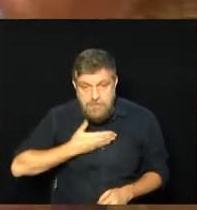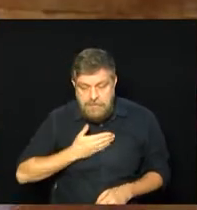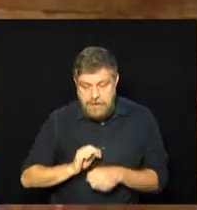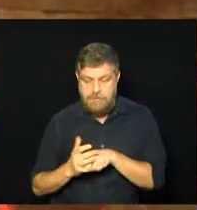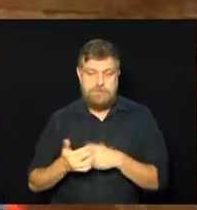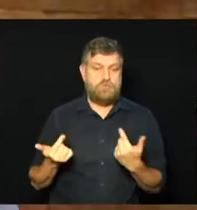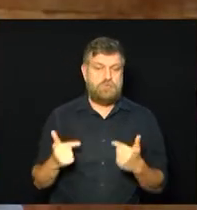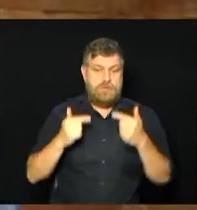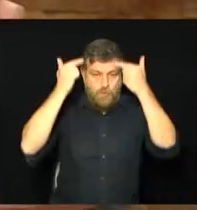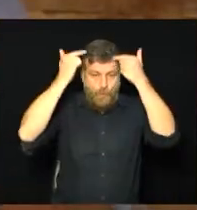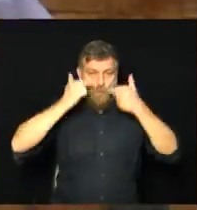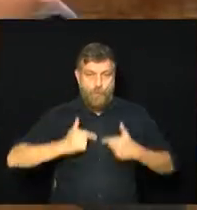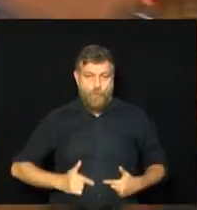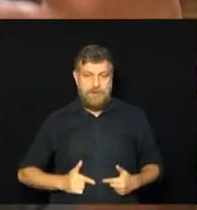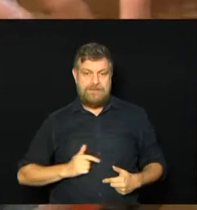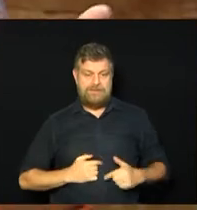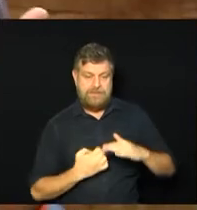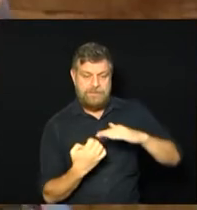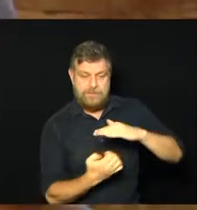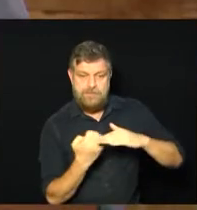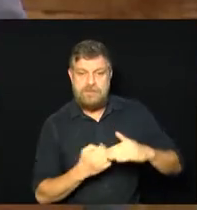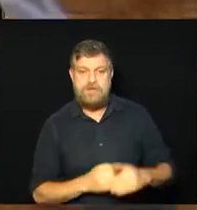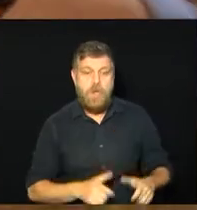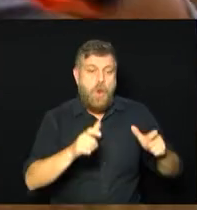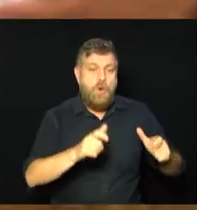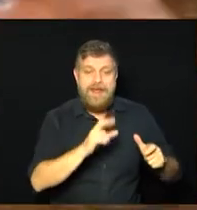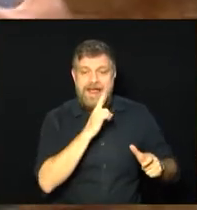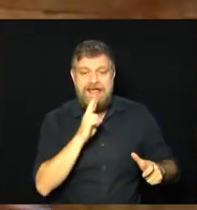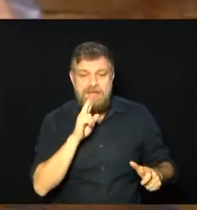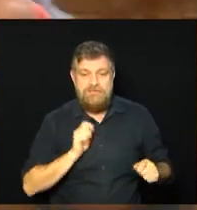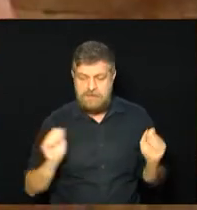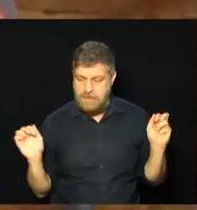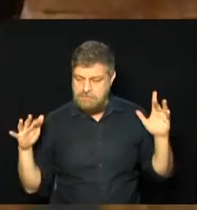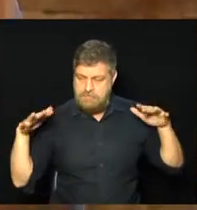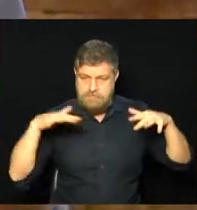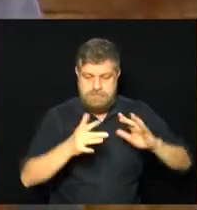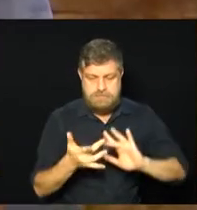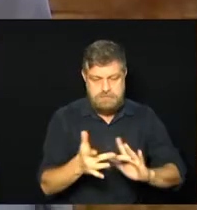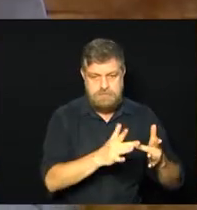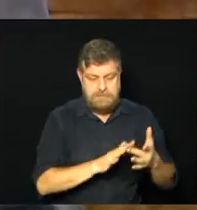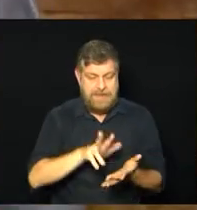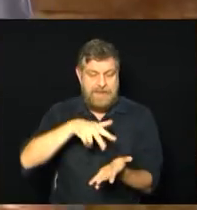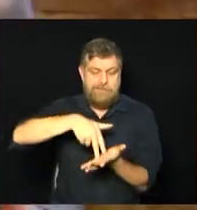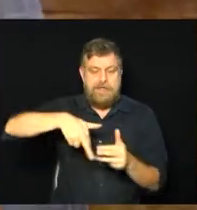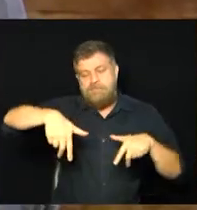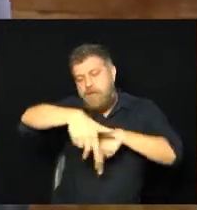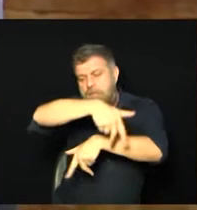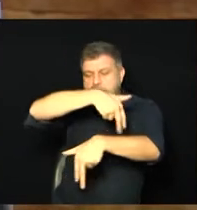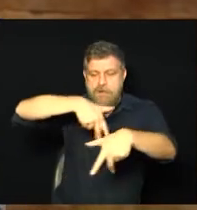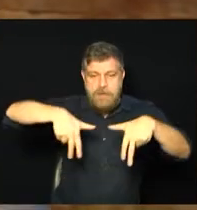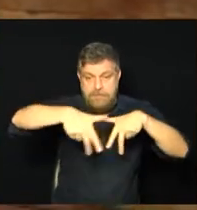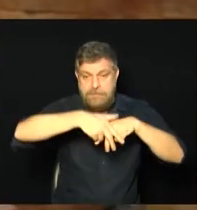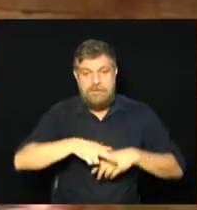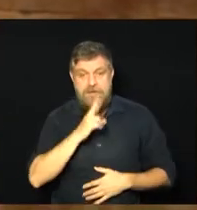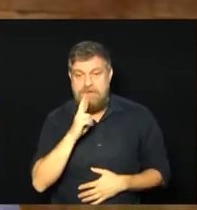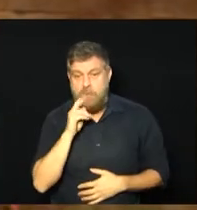tem estabelecimentos que têm essa conduta, quando é um estabelecimento que promove o pessoal conviver socialmente em pé, sem máscara, e os restaurantes ainda